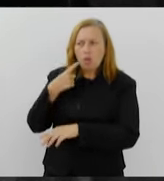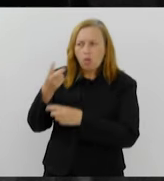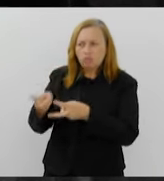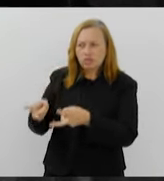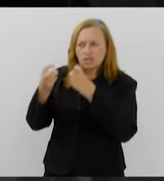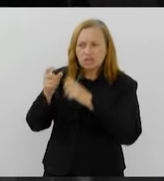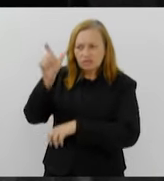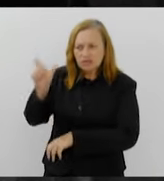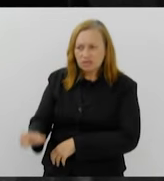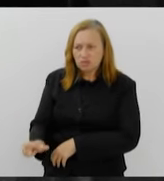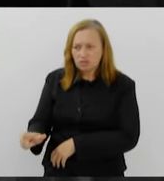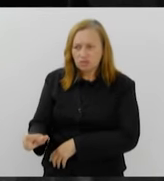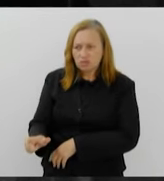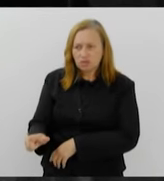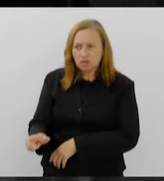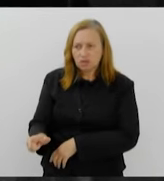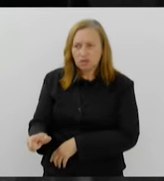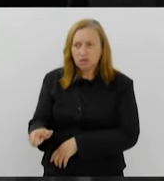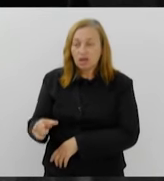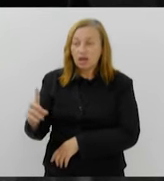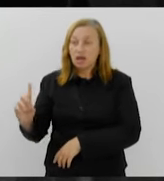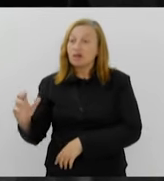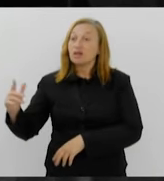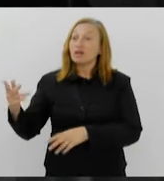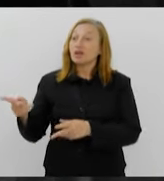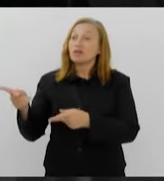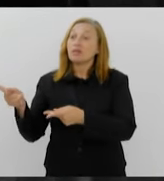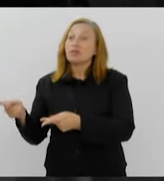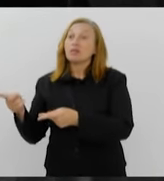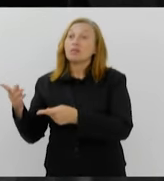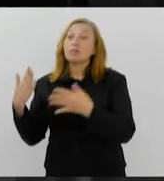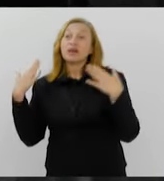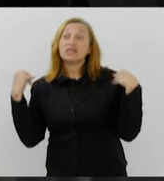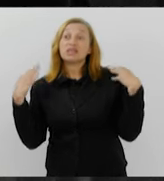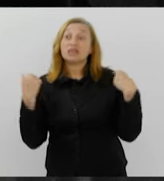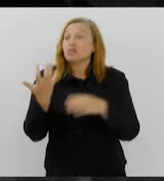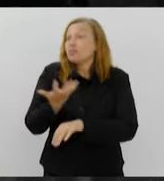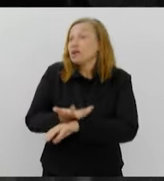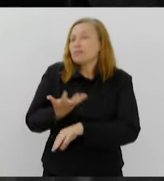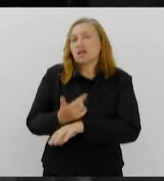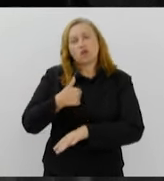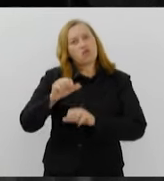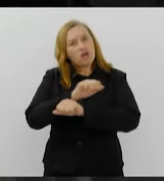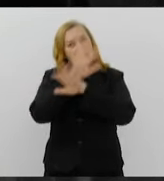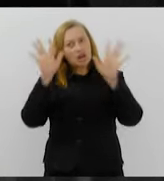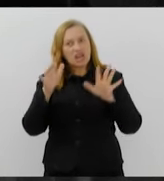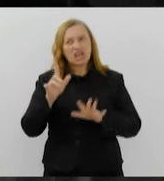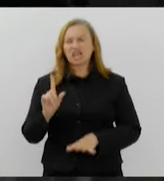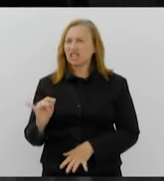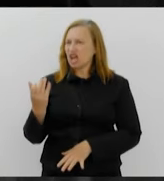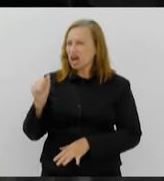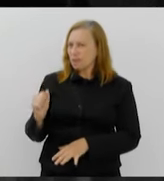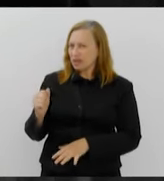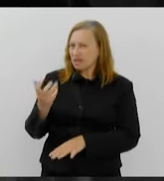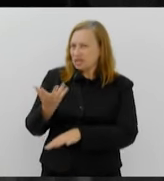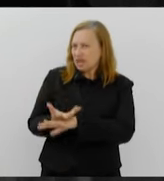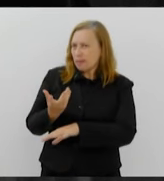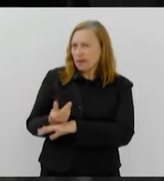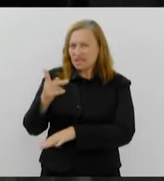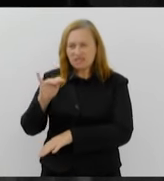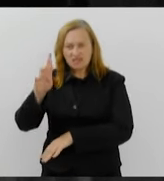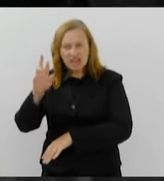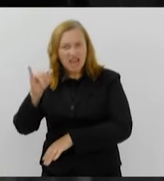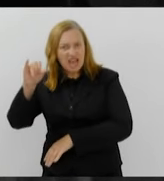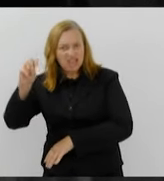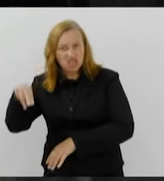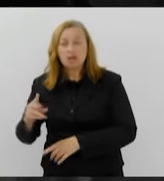figura caricata que tava ali perambulando pela praça e deixo aqui Claro ele não fazia campanha na praça vanar até porque